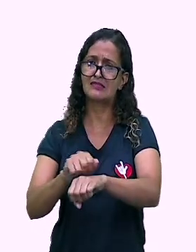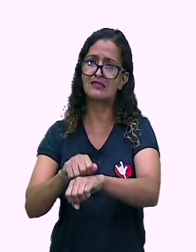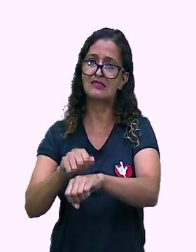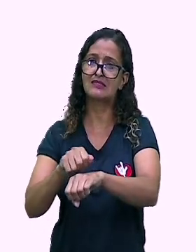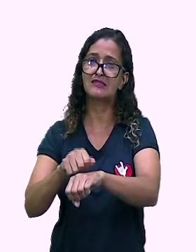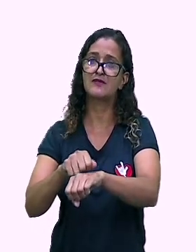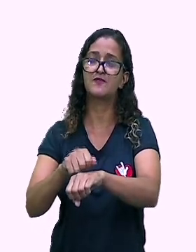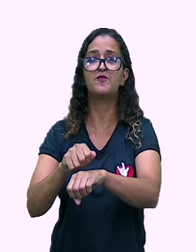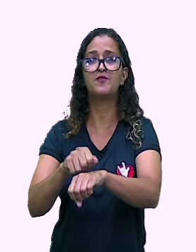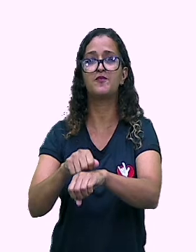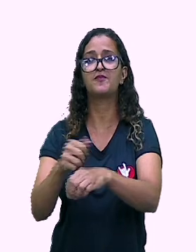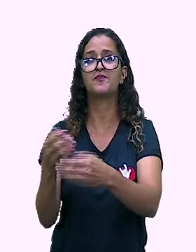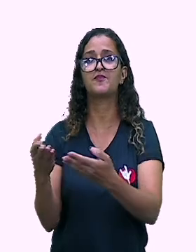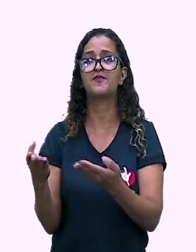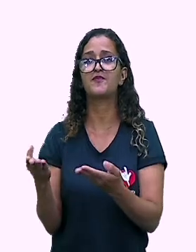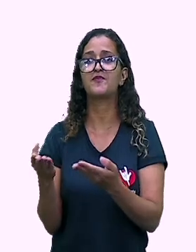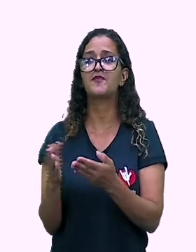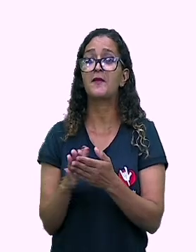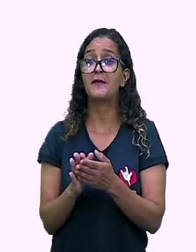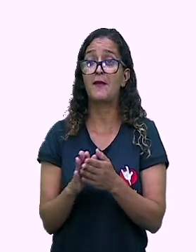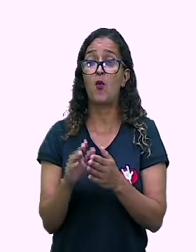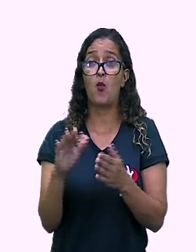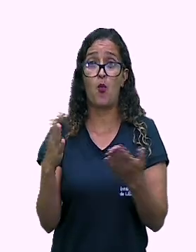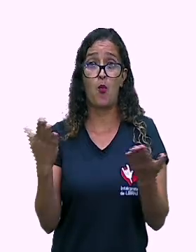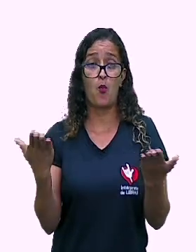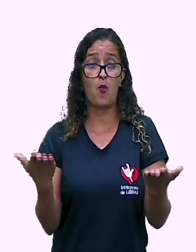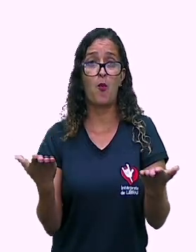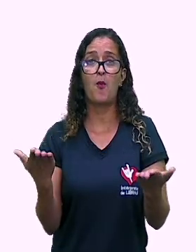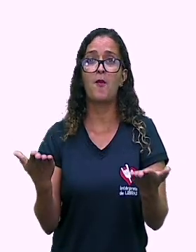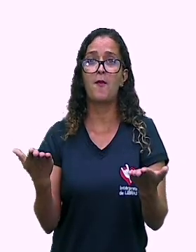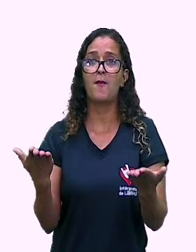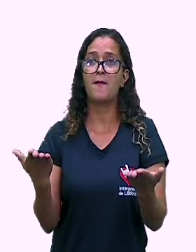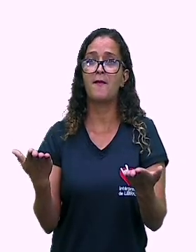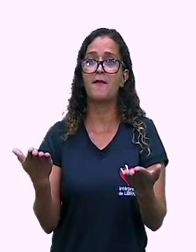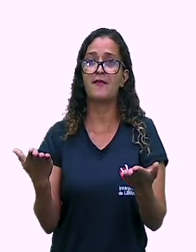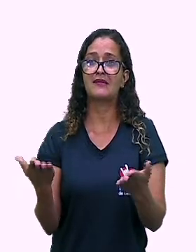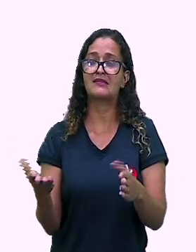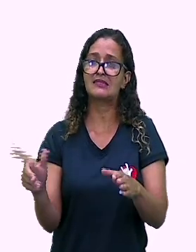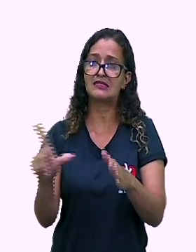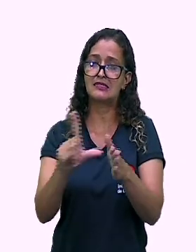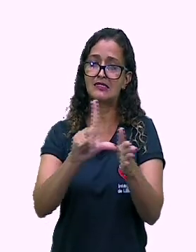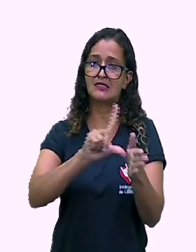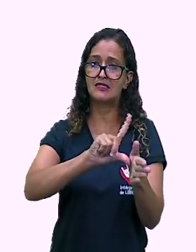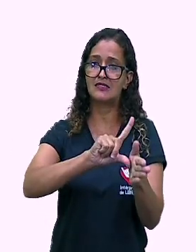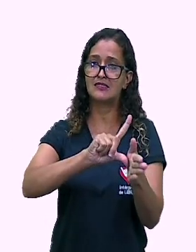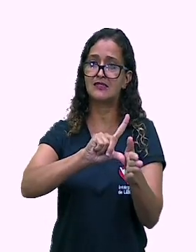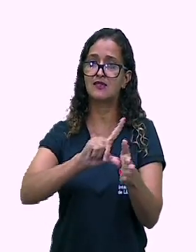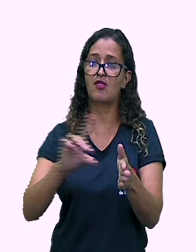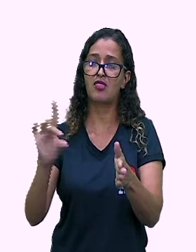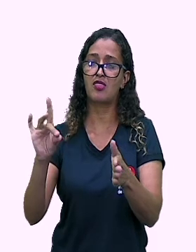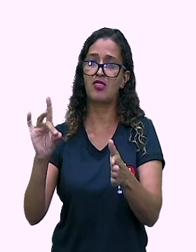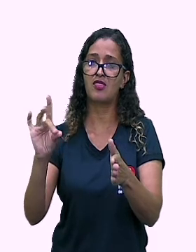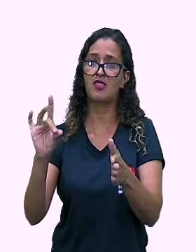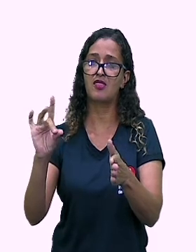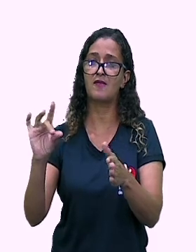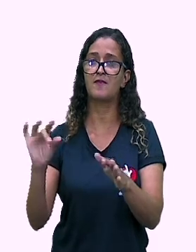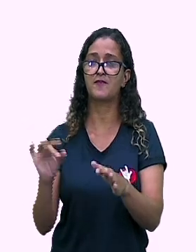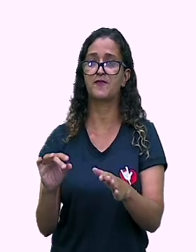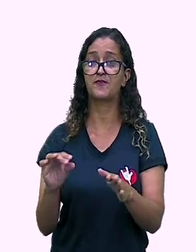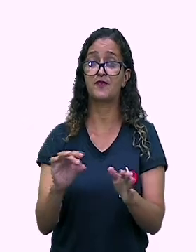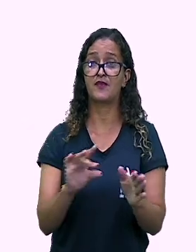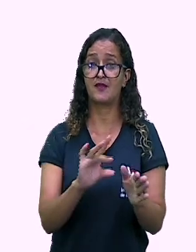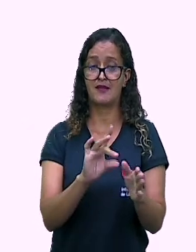gelo. O gelo, quando ele estava no estado líquido e ele passou